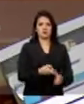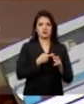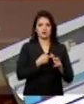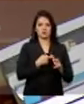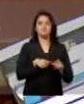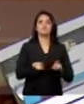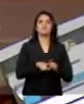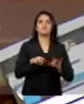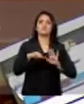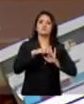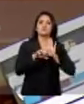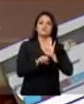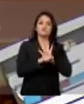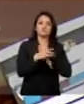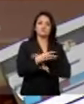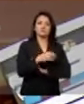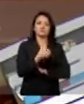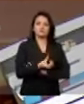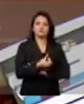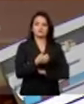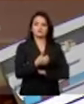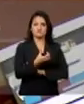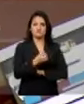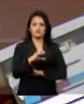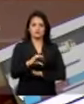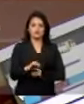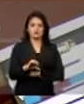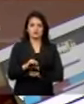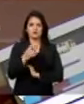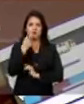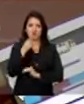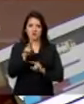36.169, requeridas as suspensões,